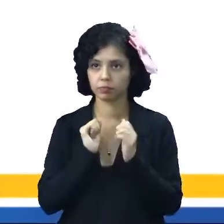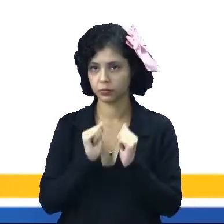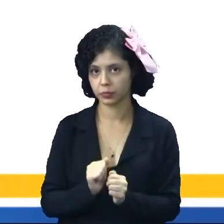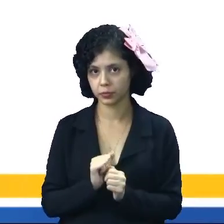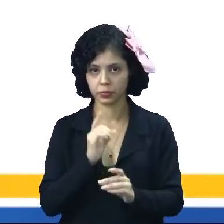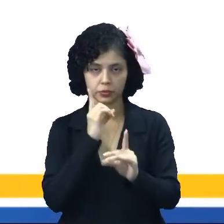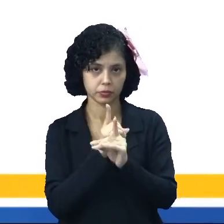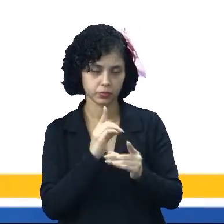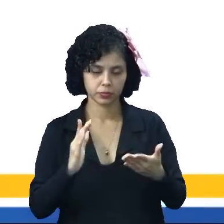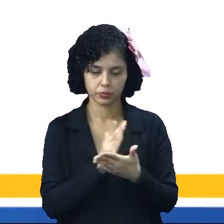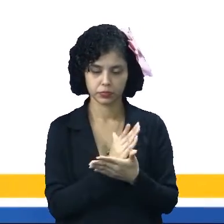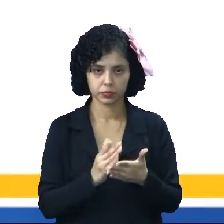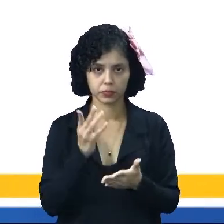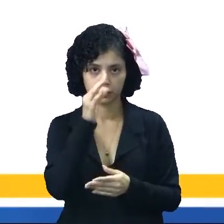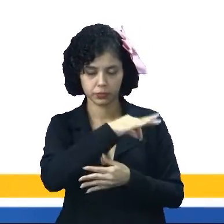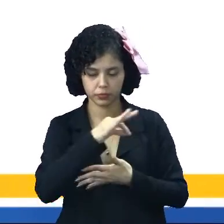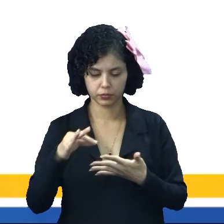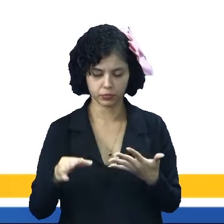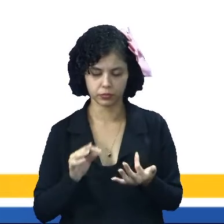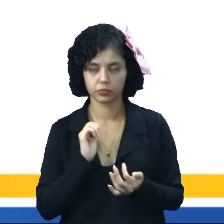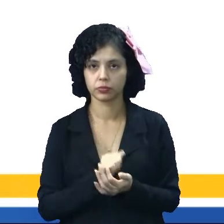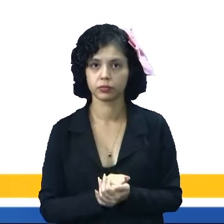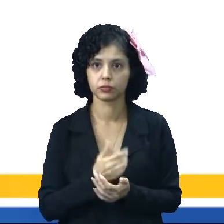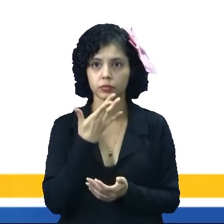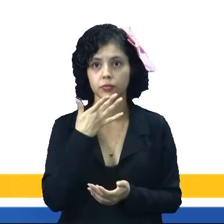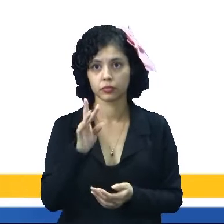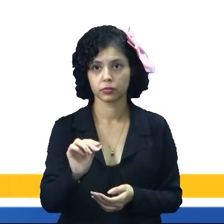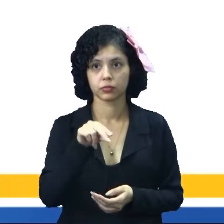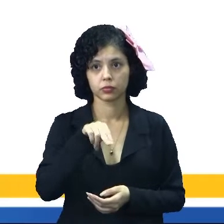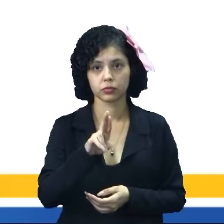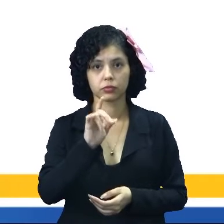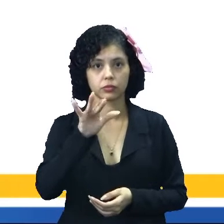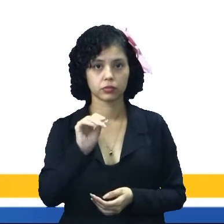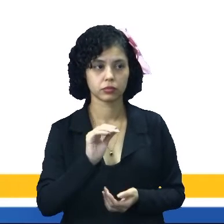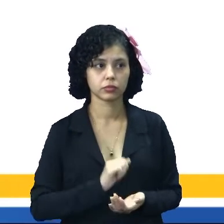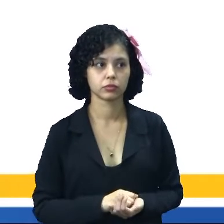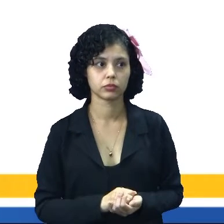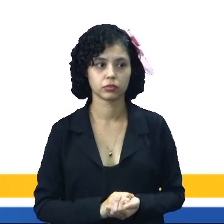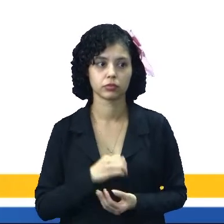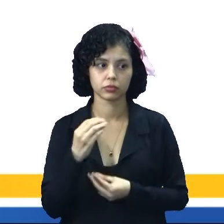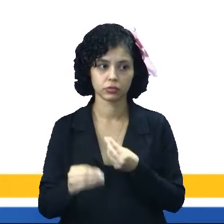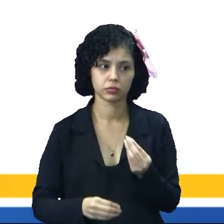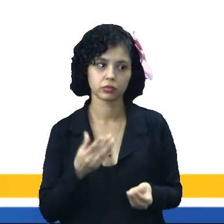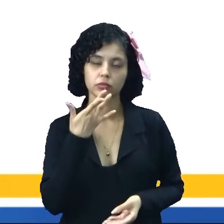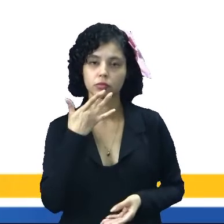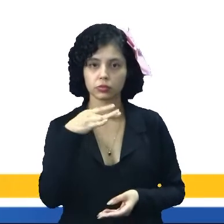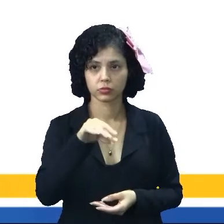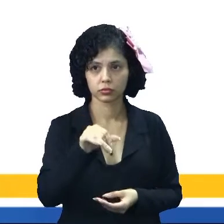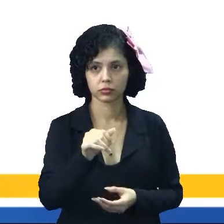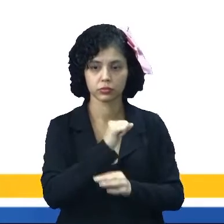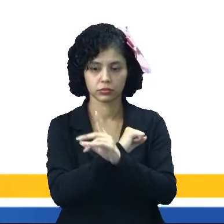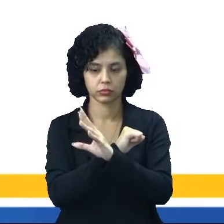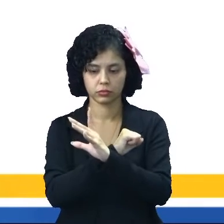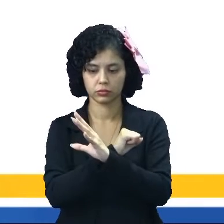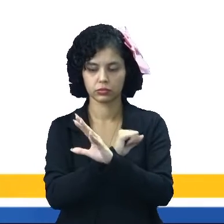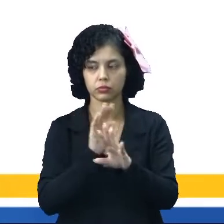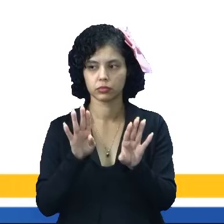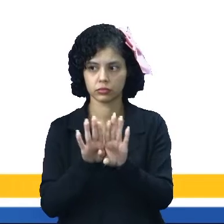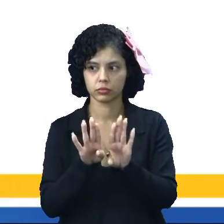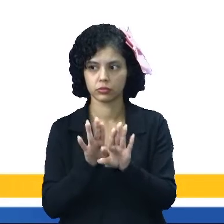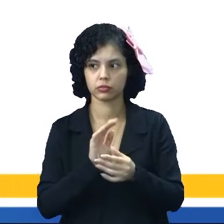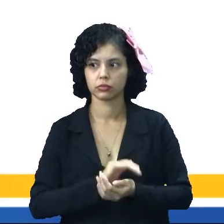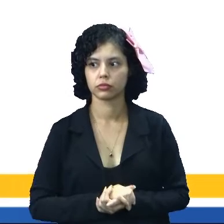a gente pode encontrar alguns tipos de sais, como o sal neutro e como o sal ácido